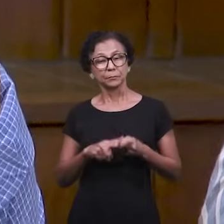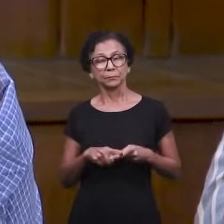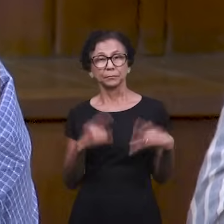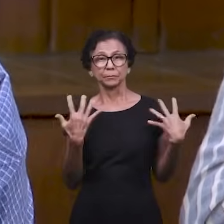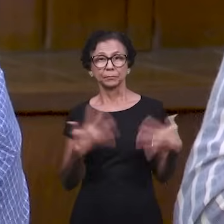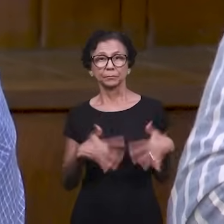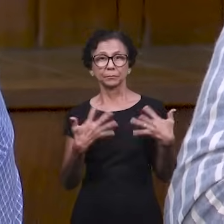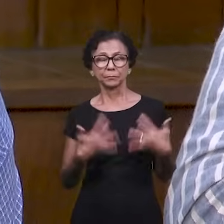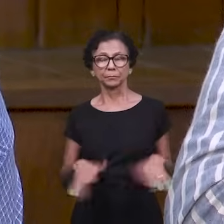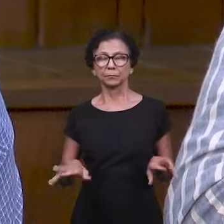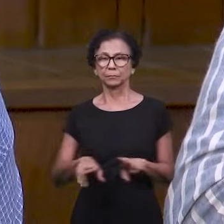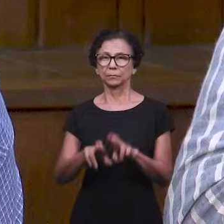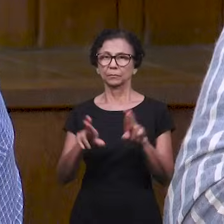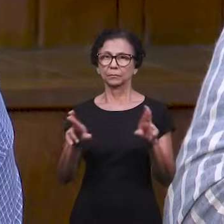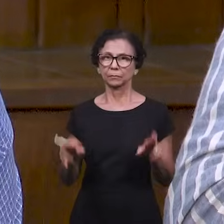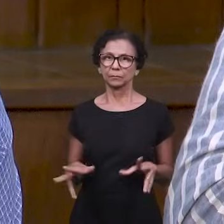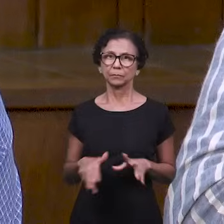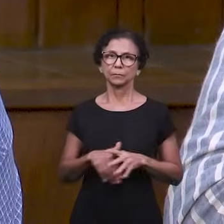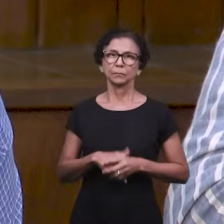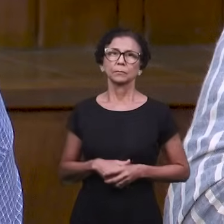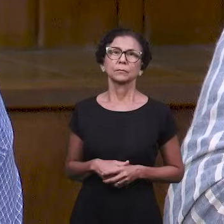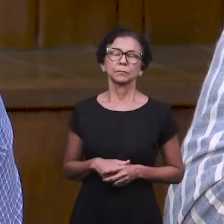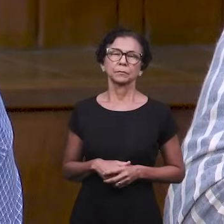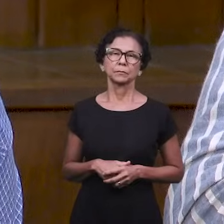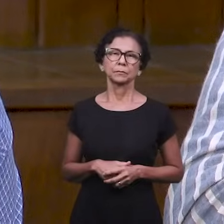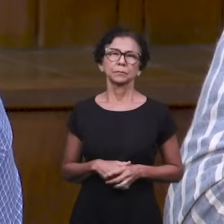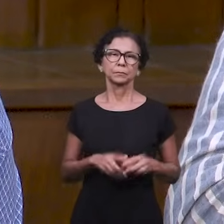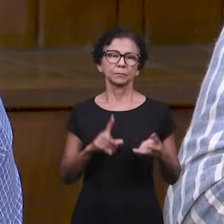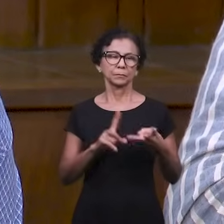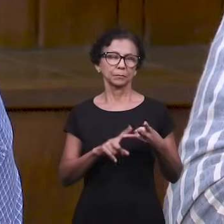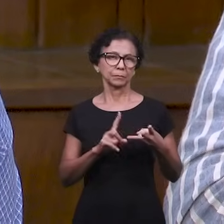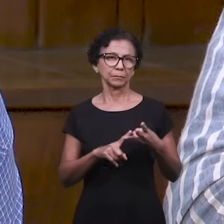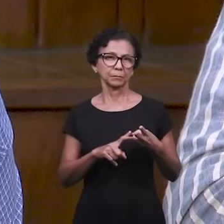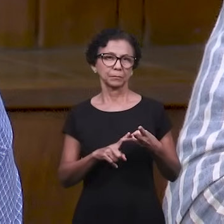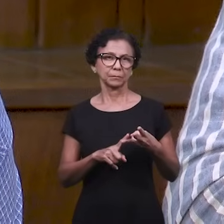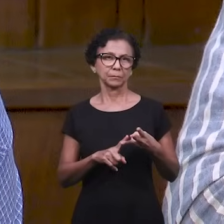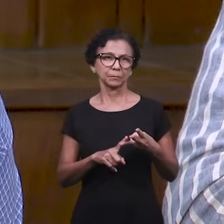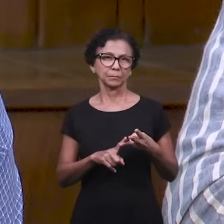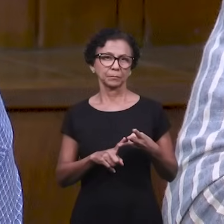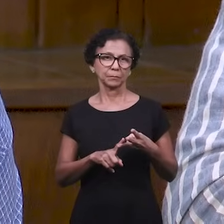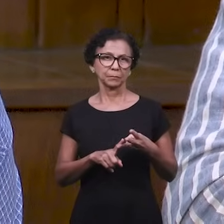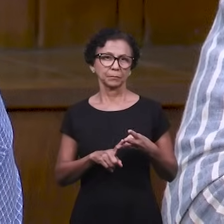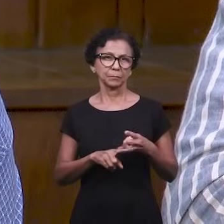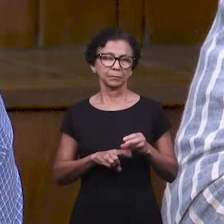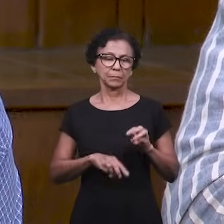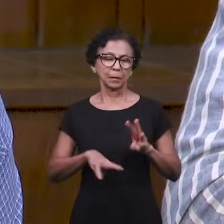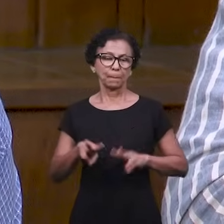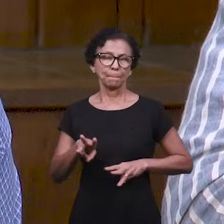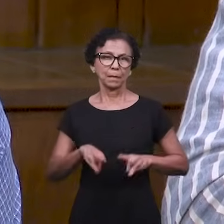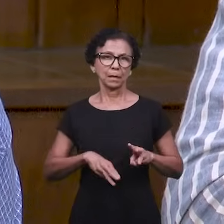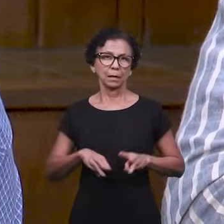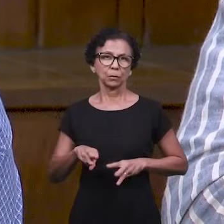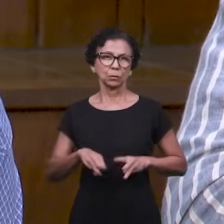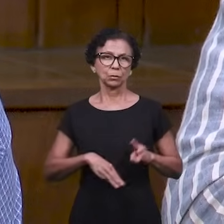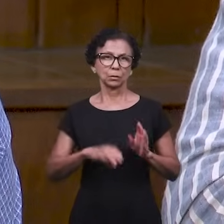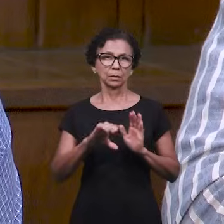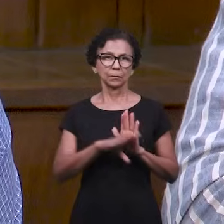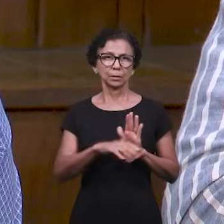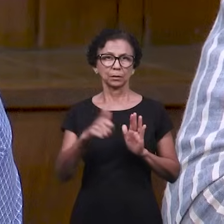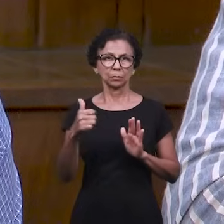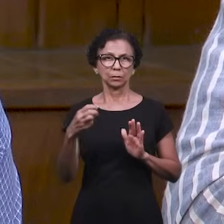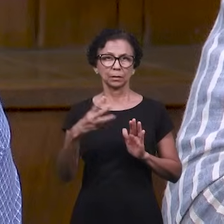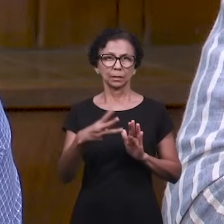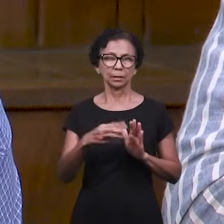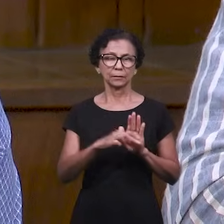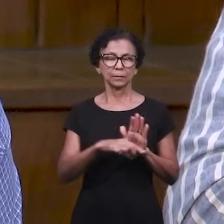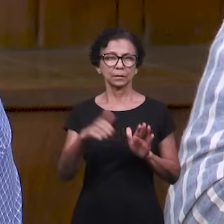Mateus 24, 8. O terceiro texto, grande aflição, aflição tal que nunca houve, como diz o texto